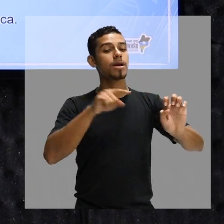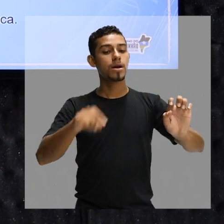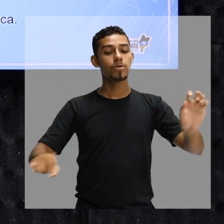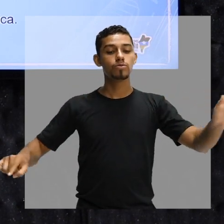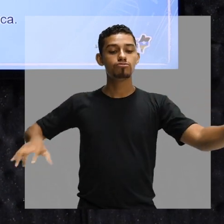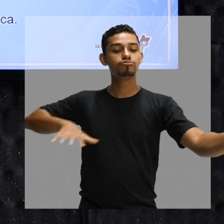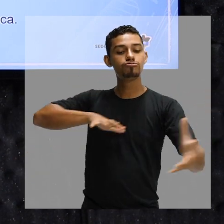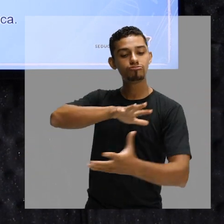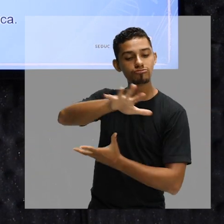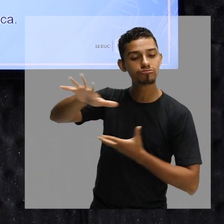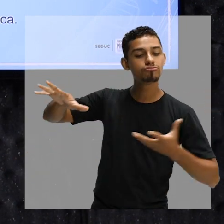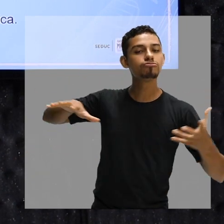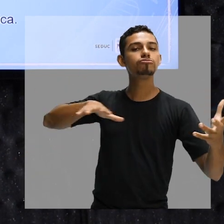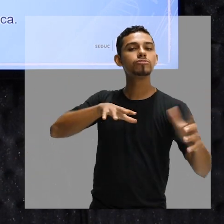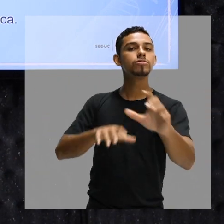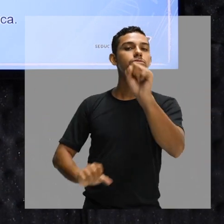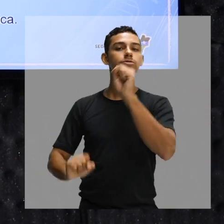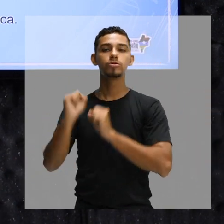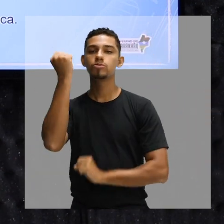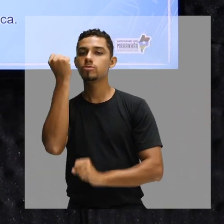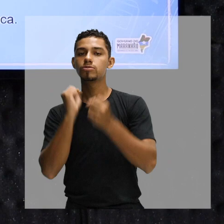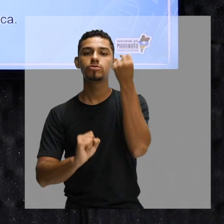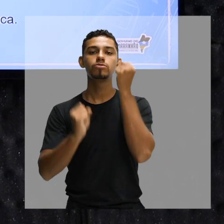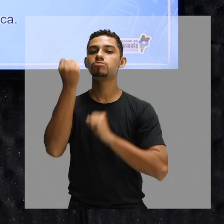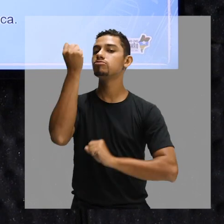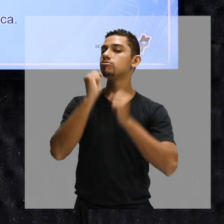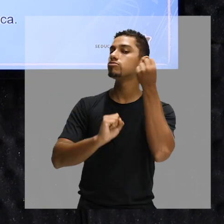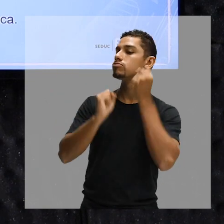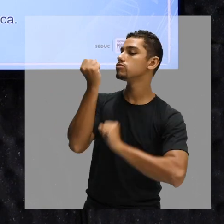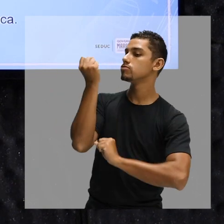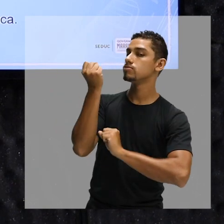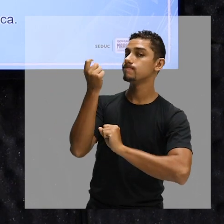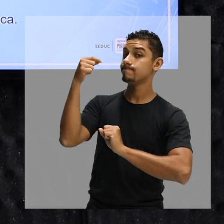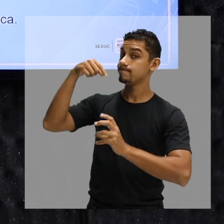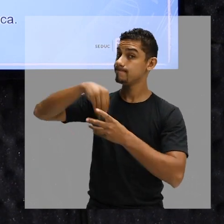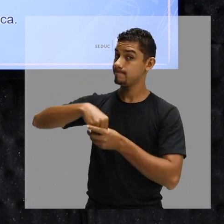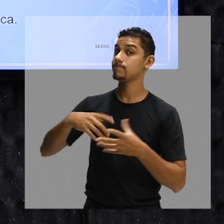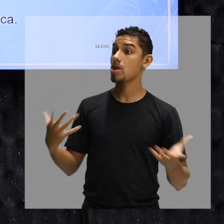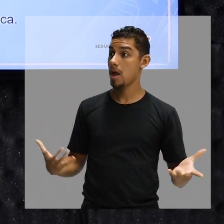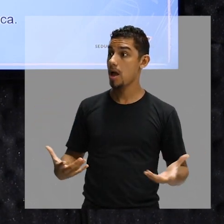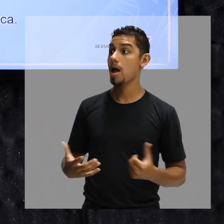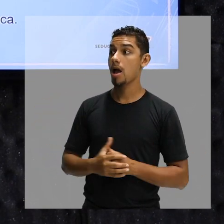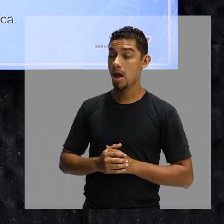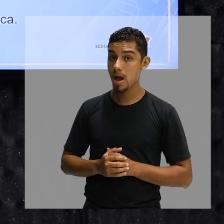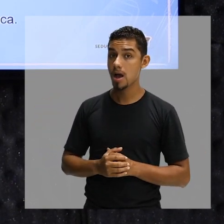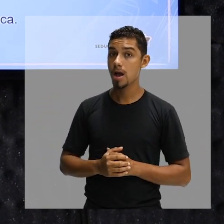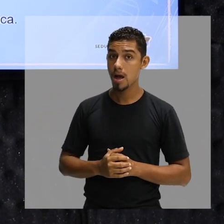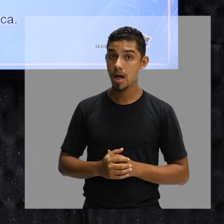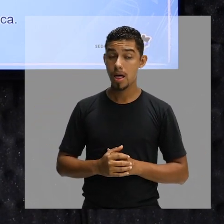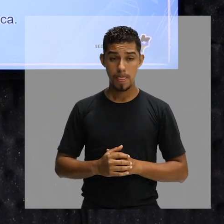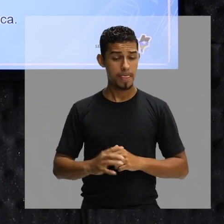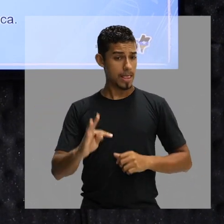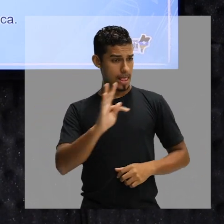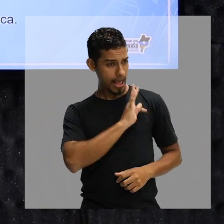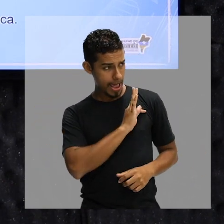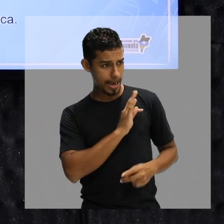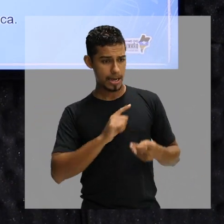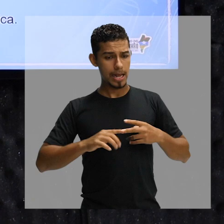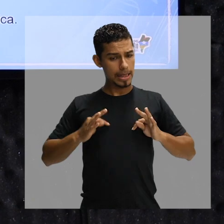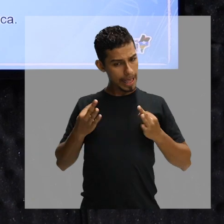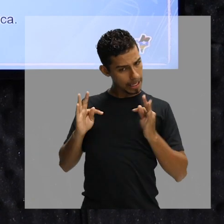Industrial. Aqui nós temos uma proposição interessante. Dominação da natureza, técnica, tecnologia, tem a ver com o